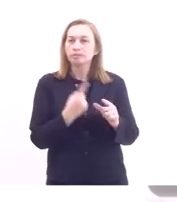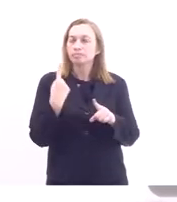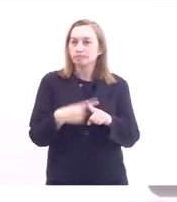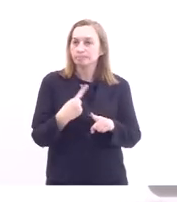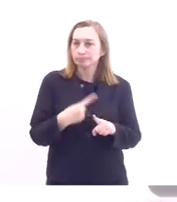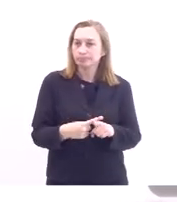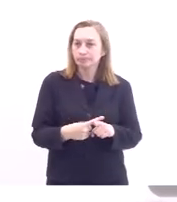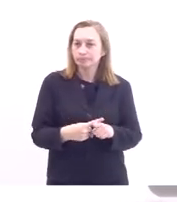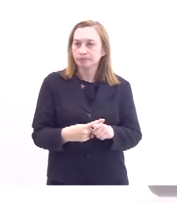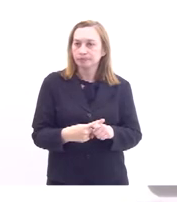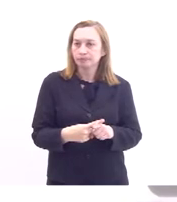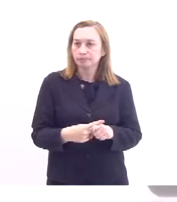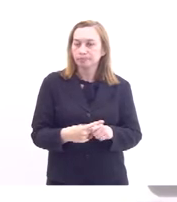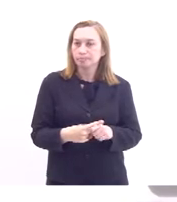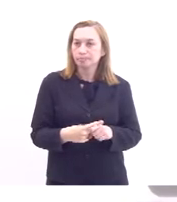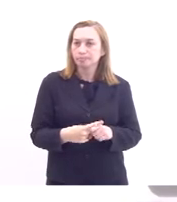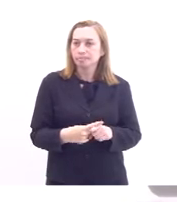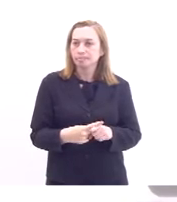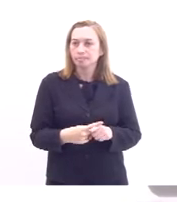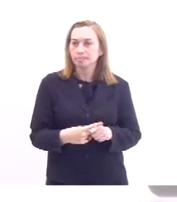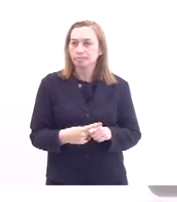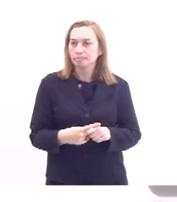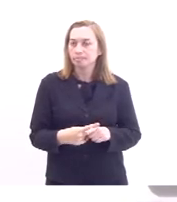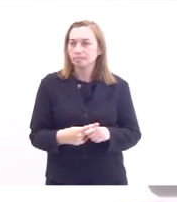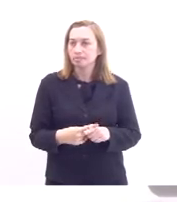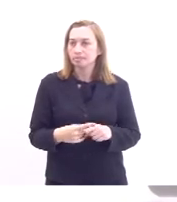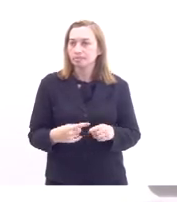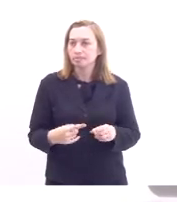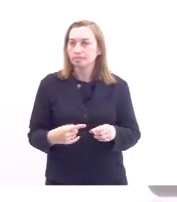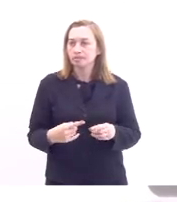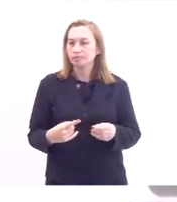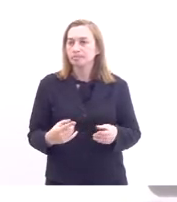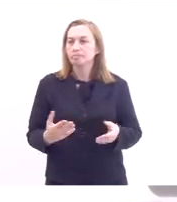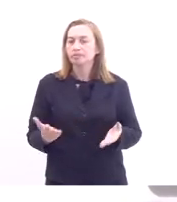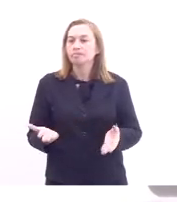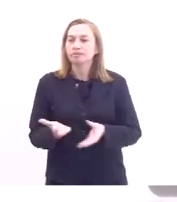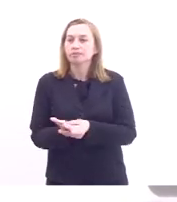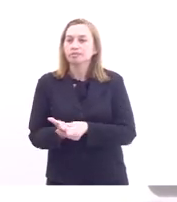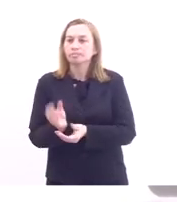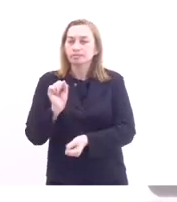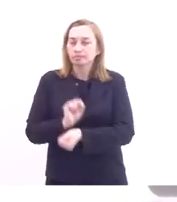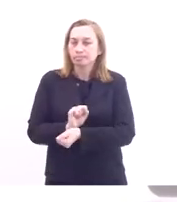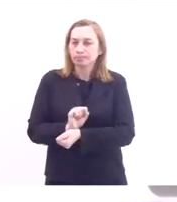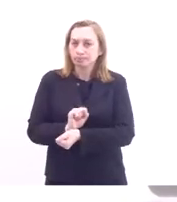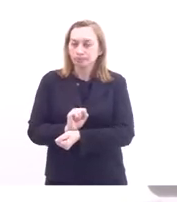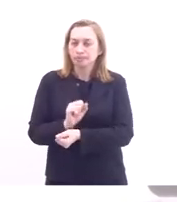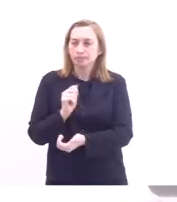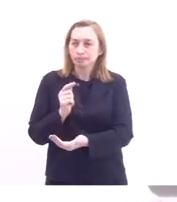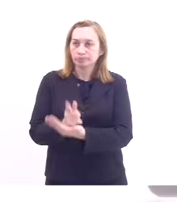gente está com a liminar suspendendo os efeitos do pagamento dela e agora,